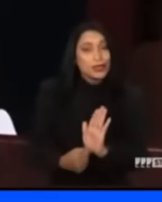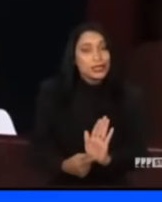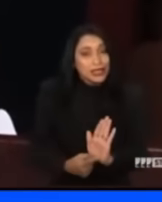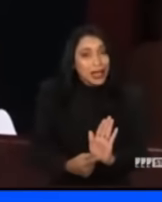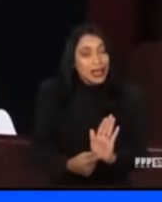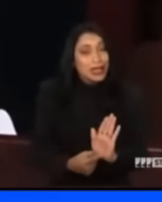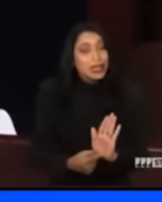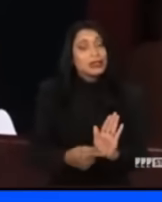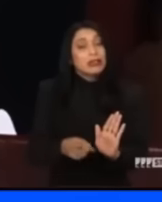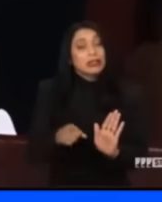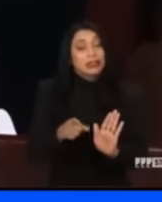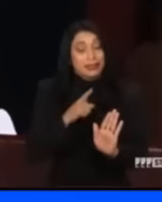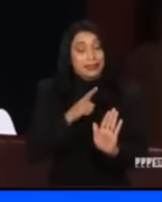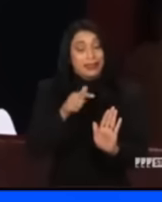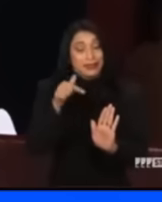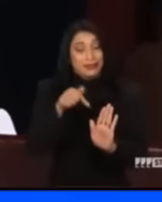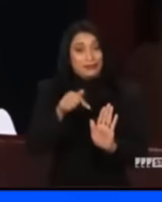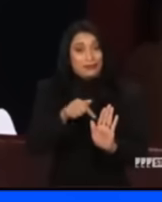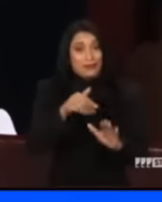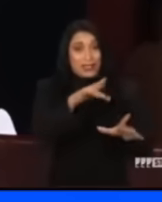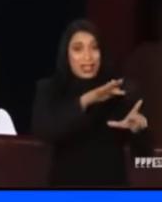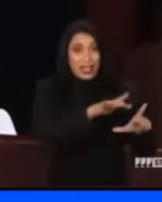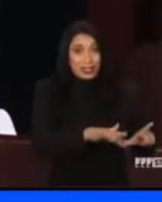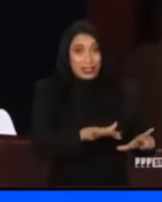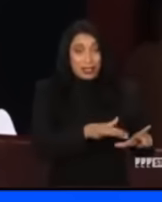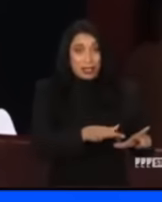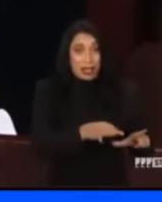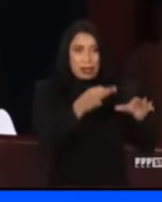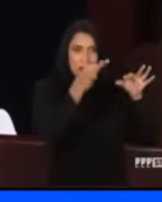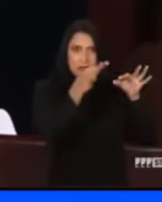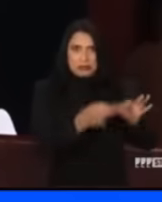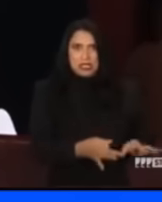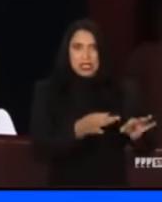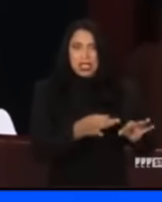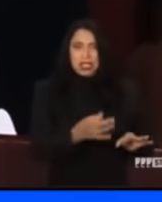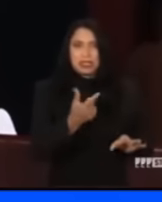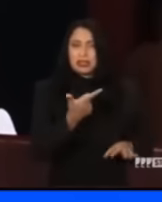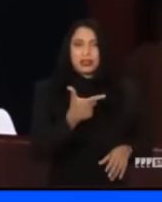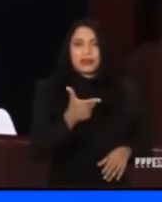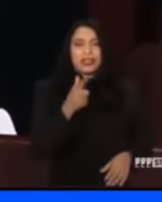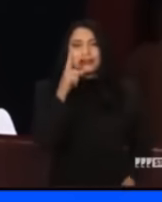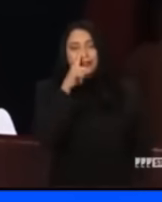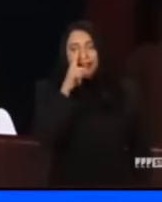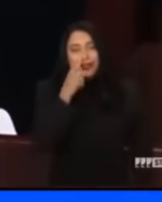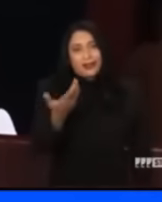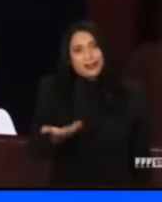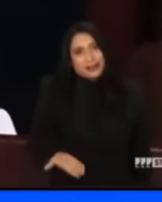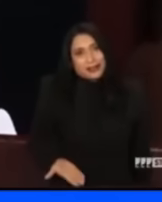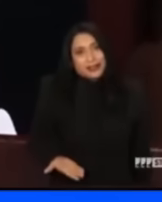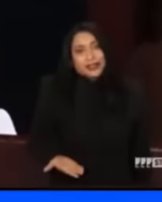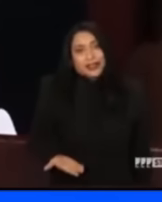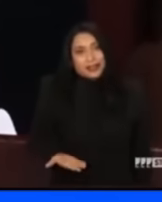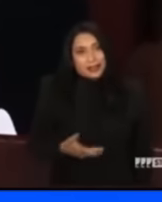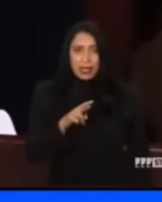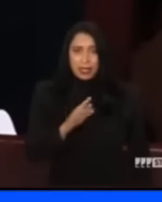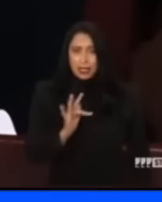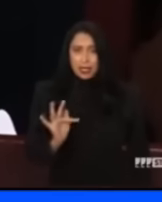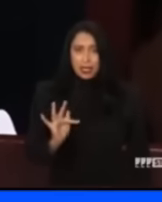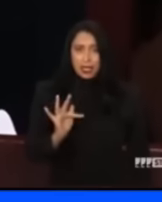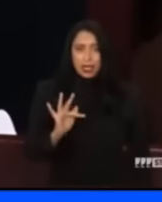que atesta a total lisura e ausência de vulnerabilidade das urnas